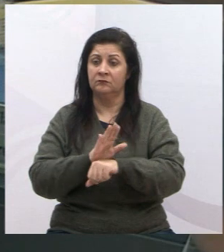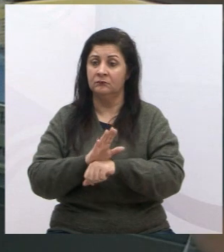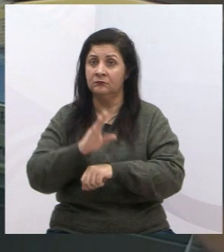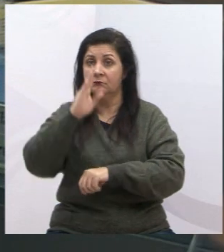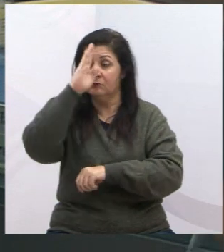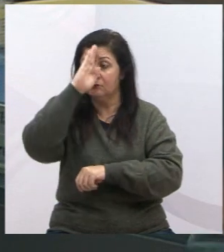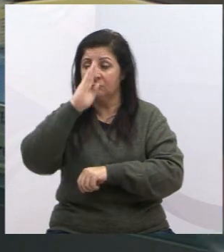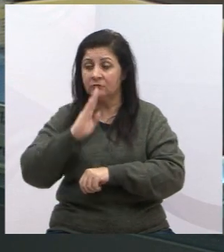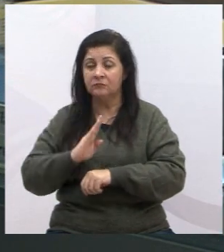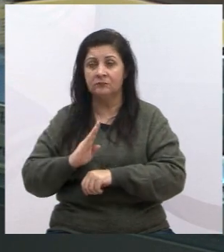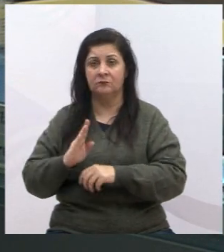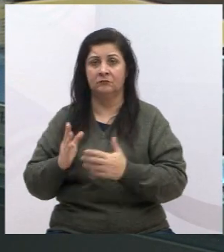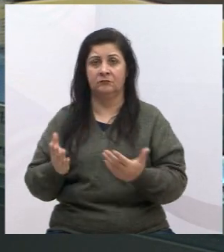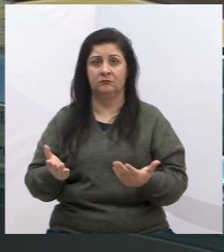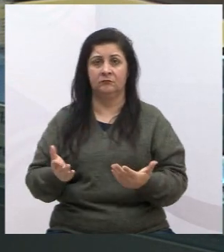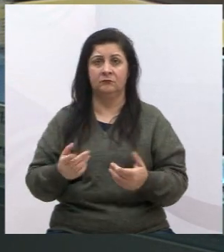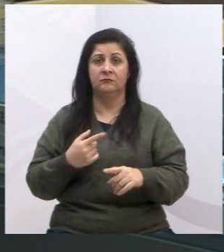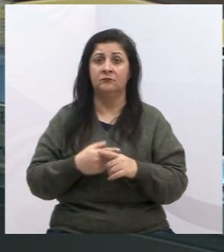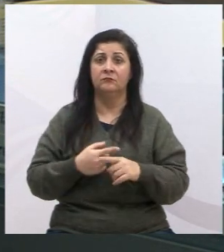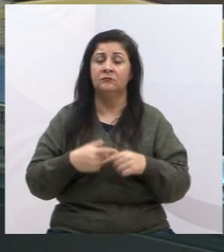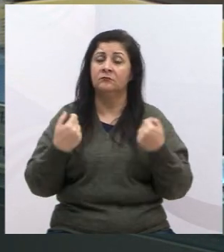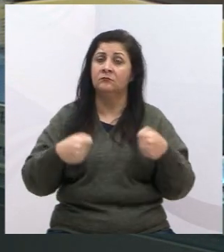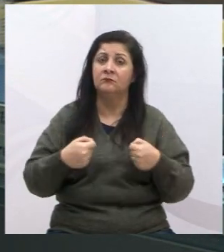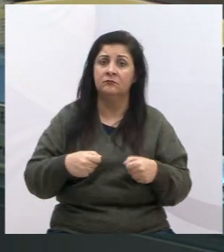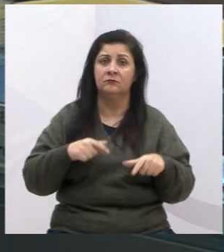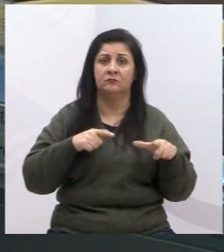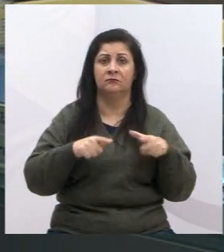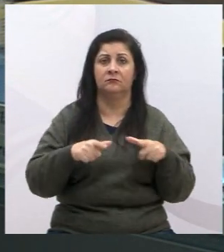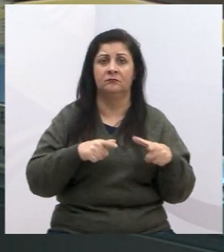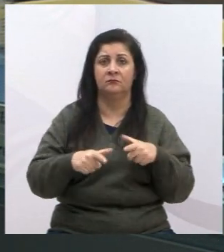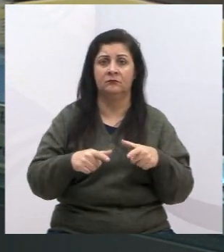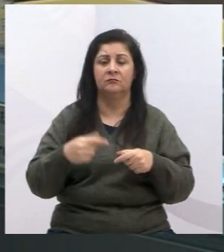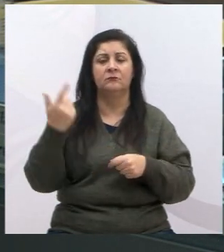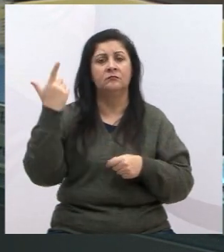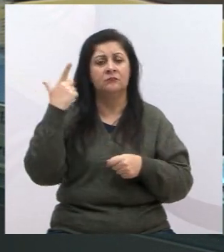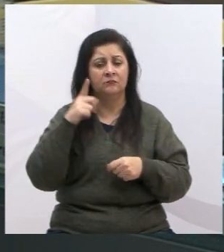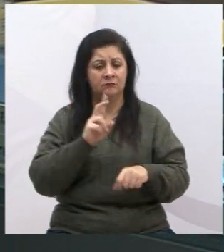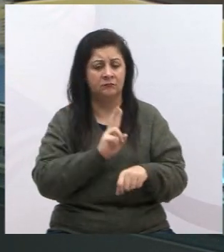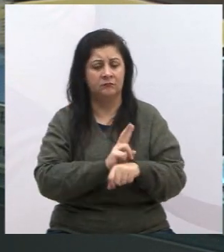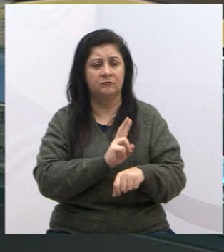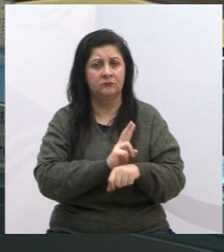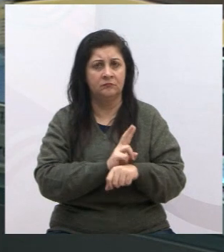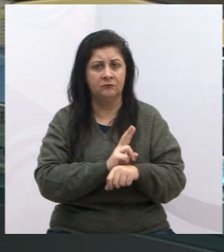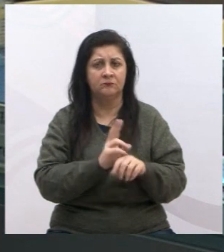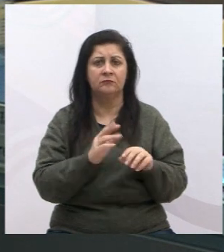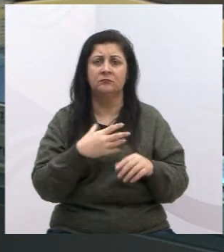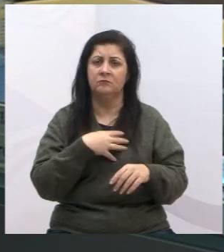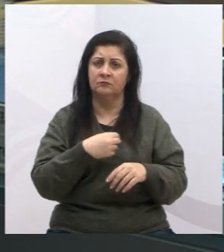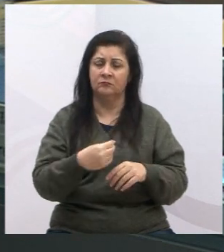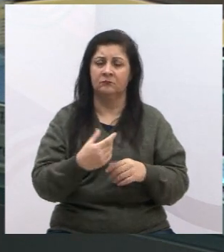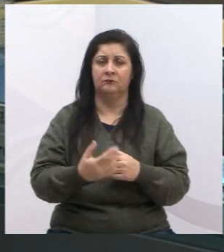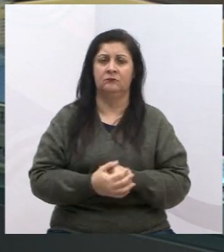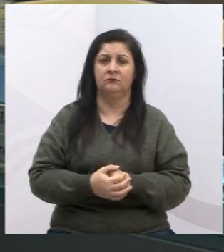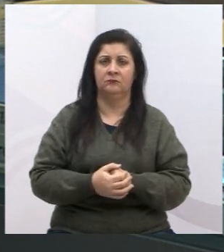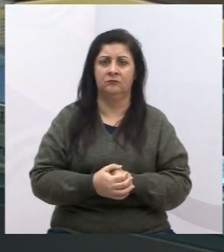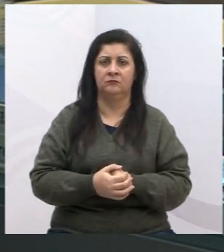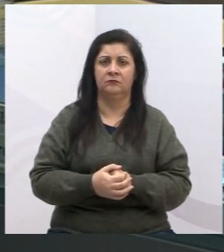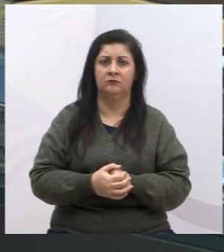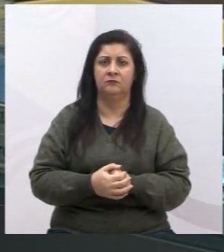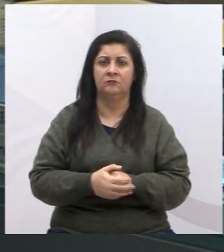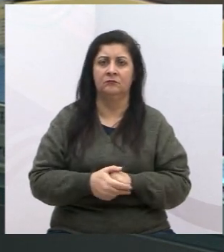essas mães que muitas vezes precisam trabalhar para garantir o sustento dos seus próprios filhos. Então é